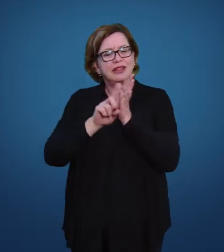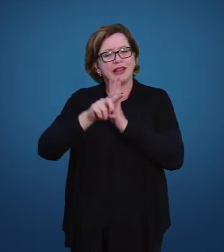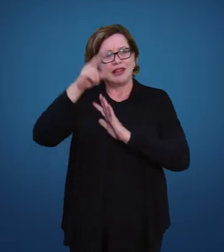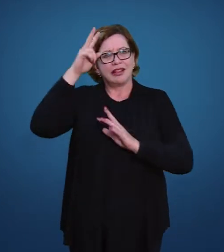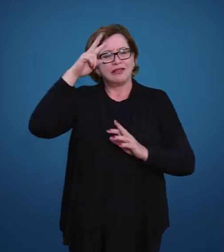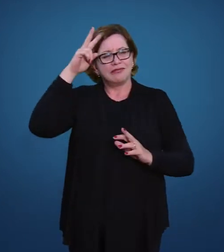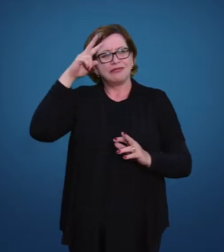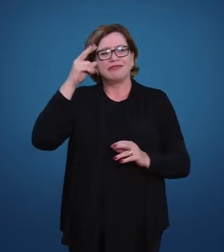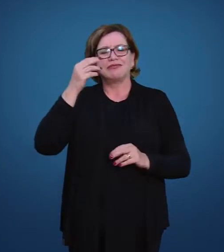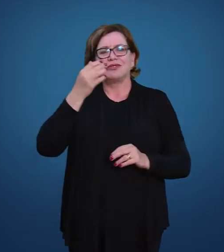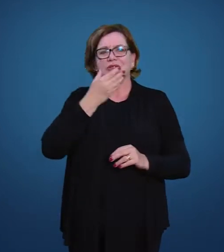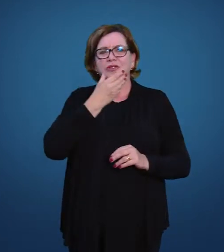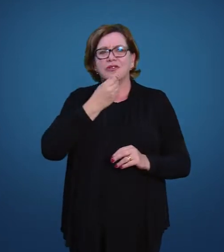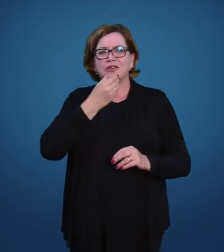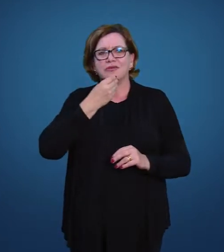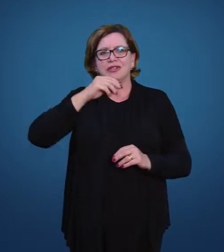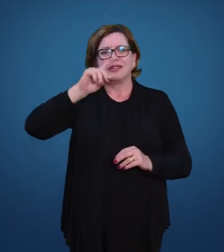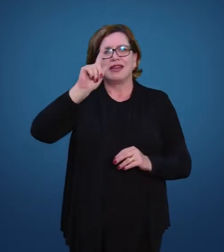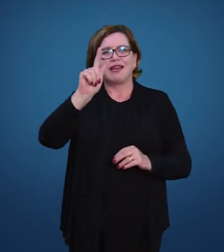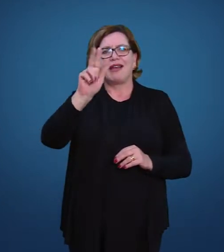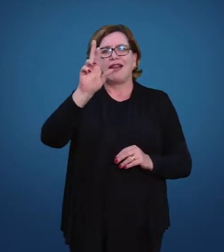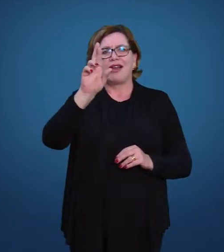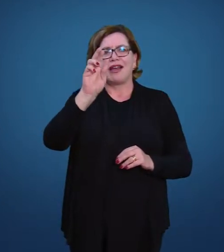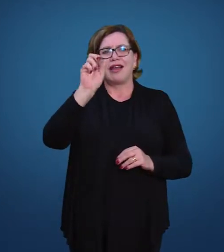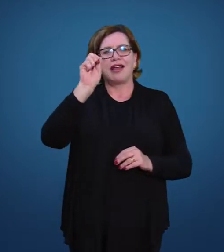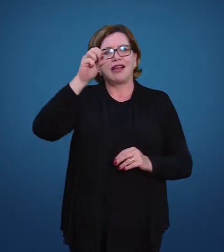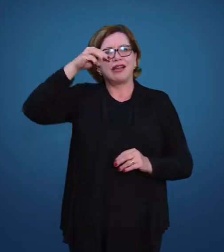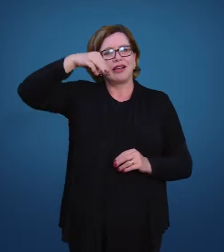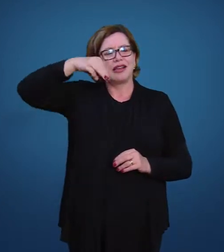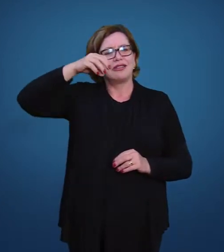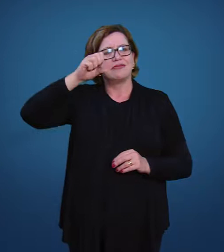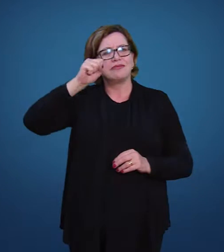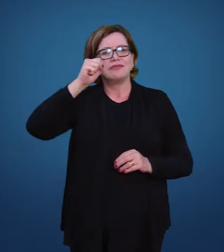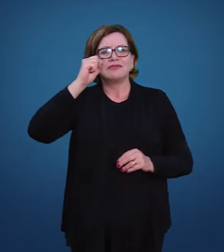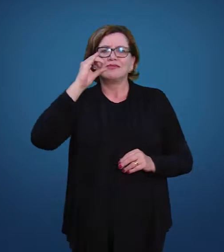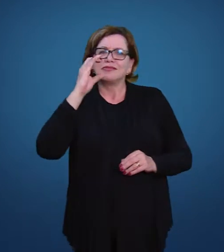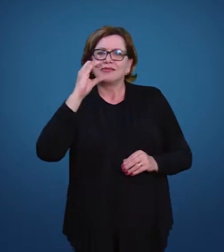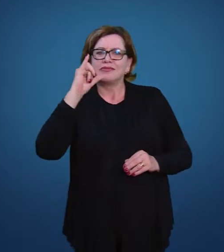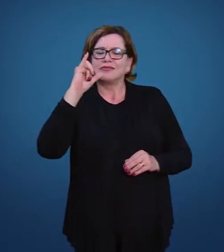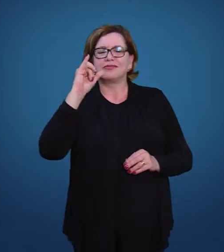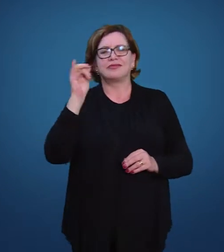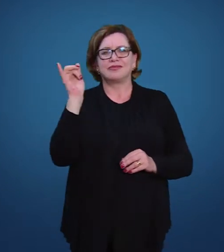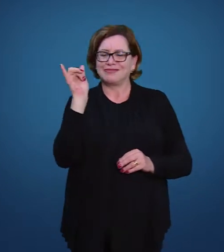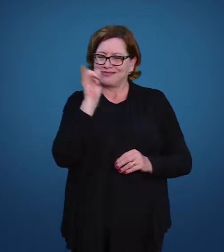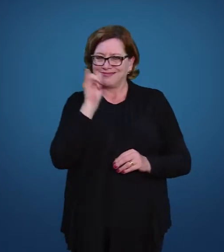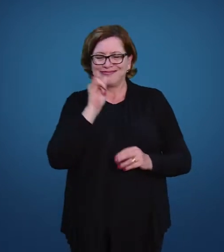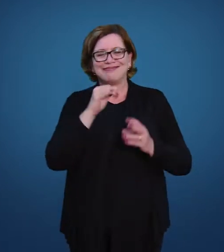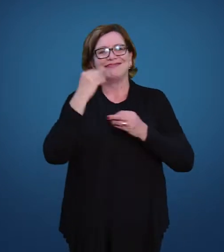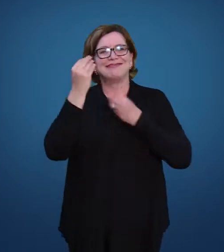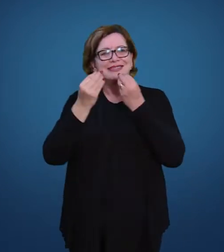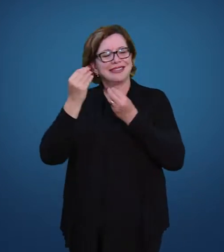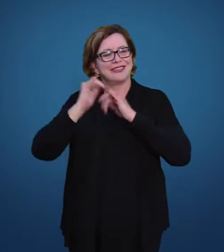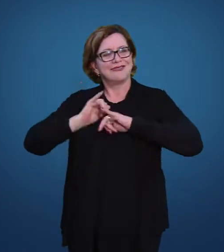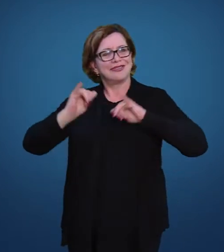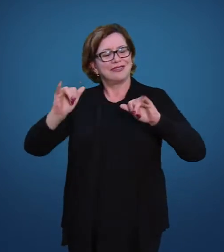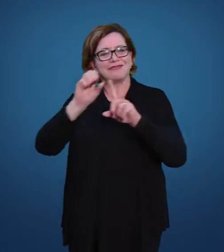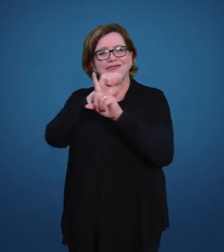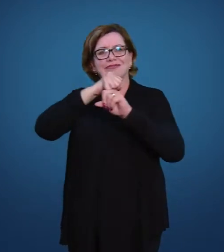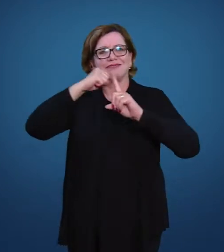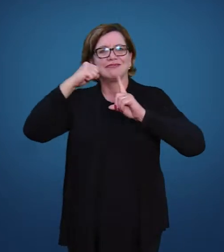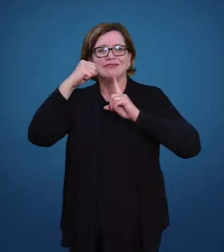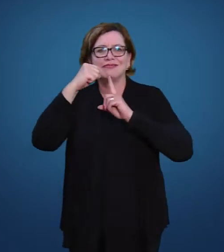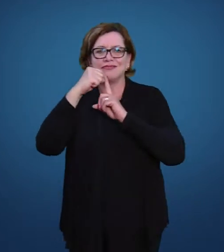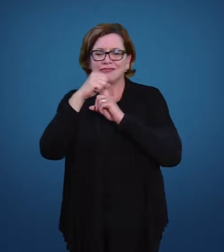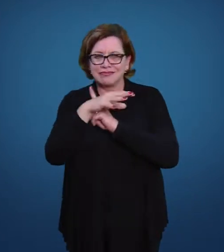pensador italiano, Antonio Gramsci, que ele diz assim, que uma sociedade